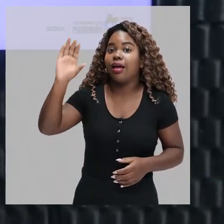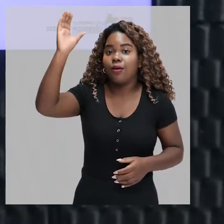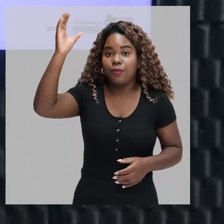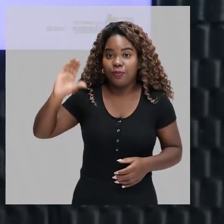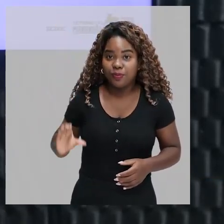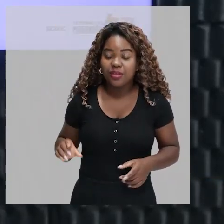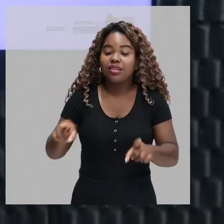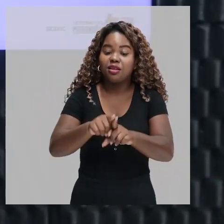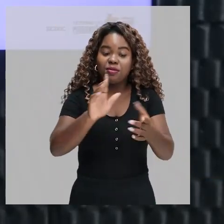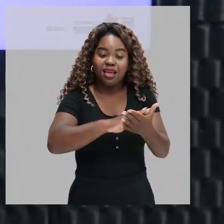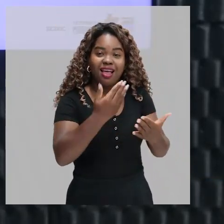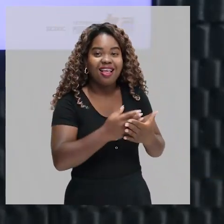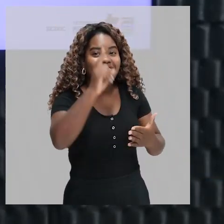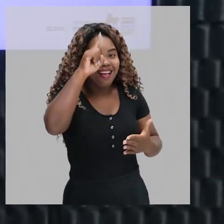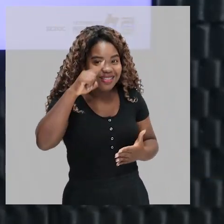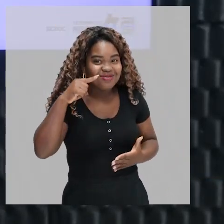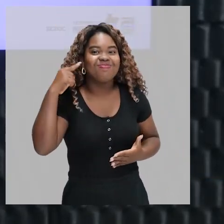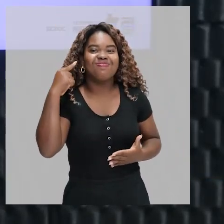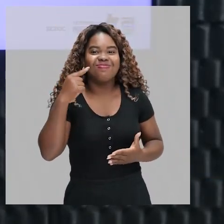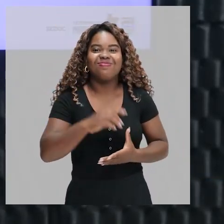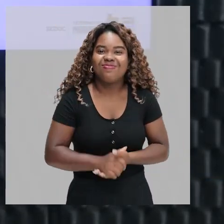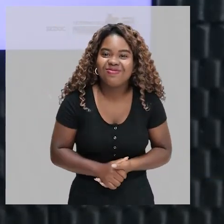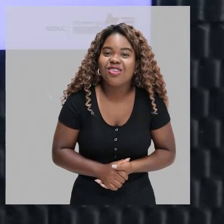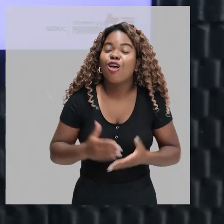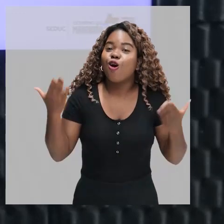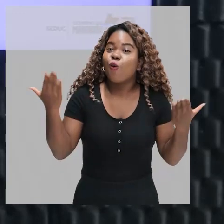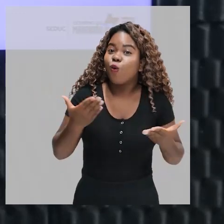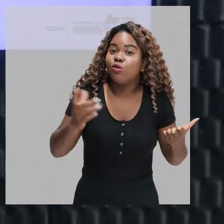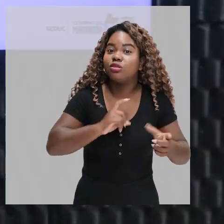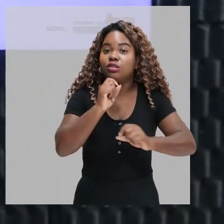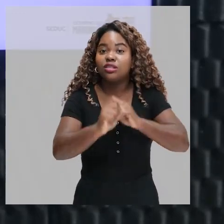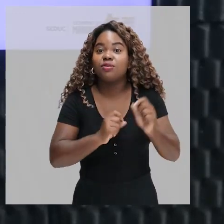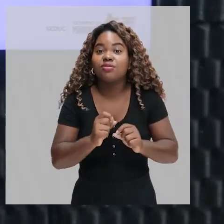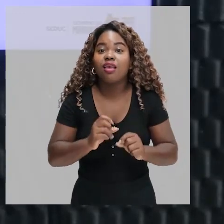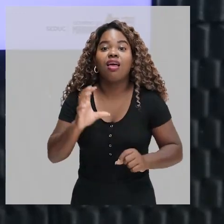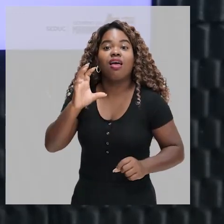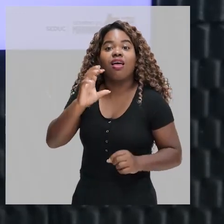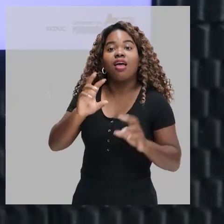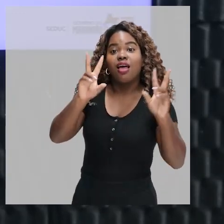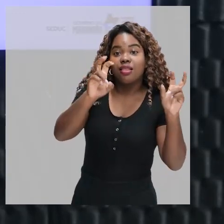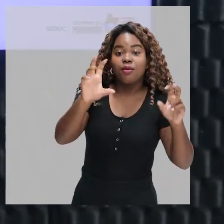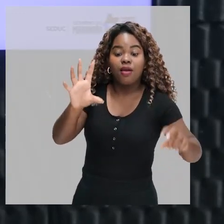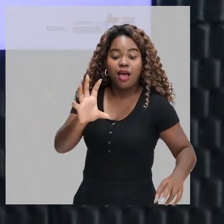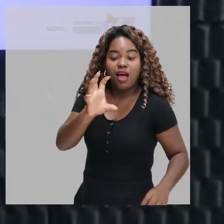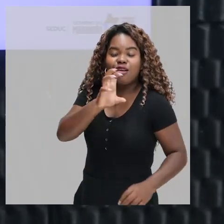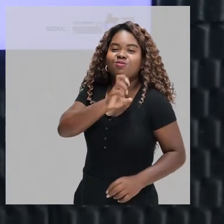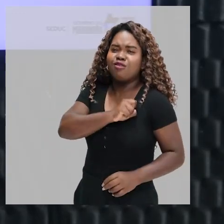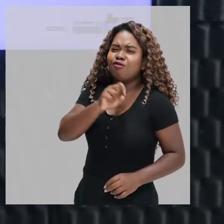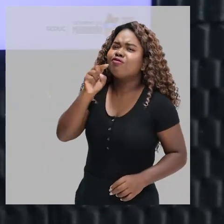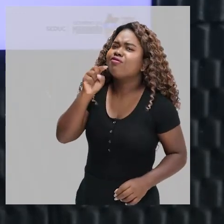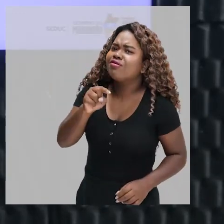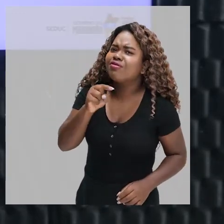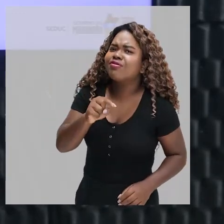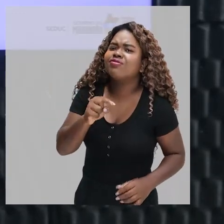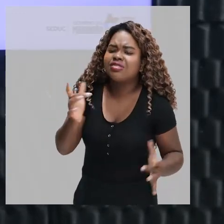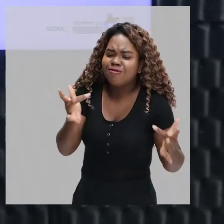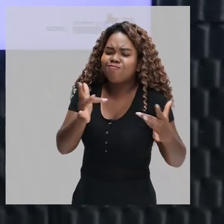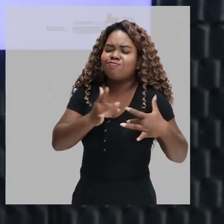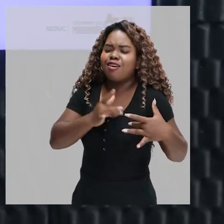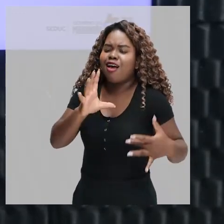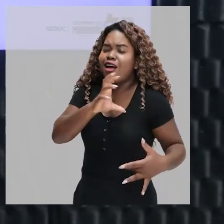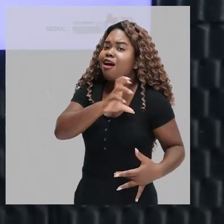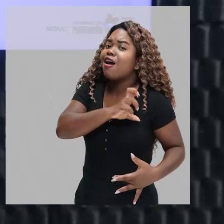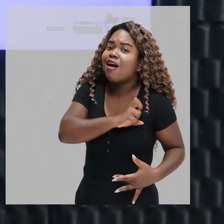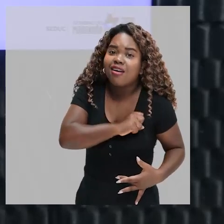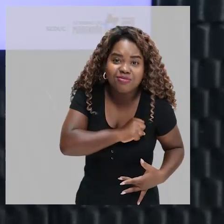calçatero deusileia vamos aqui hoje falar de amor você gosta de você é apaixonado você ama